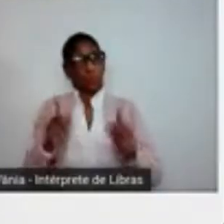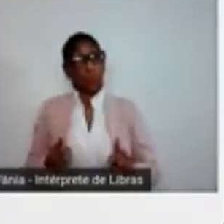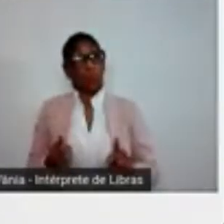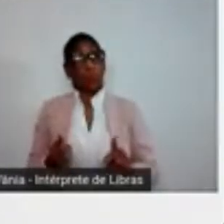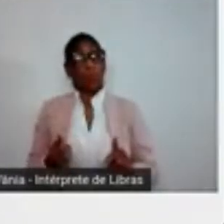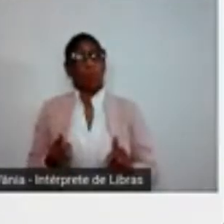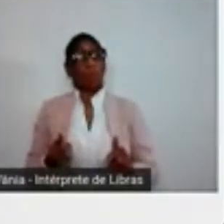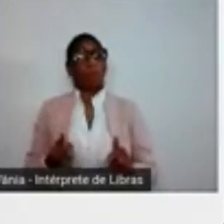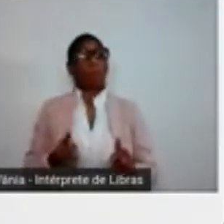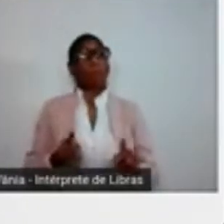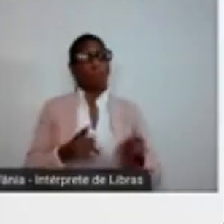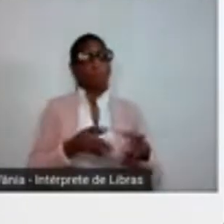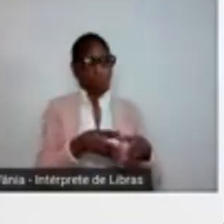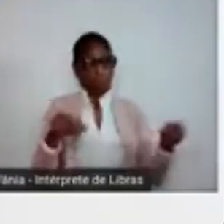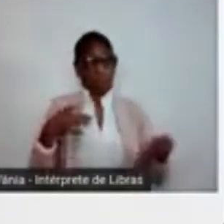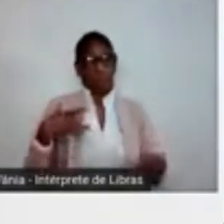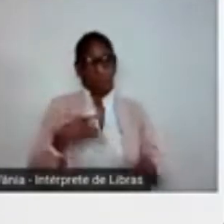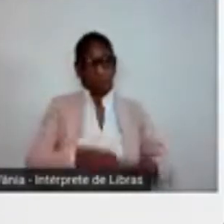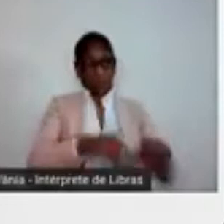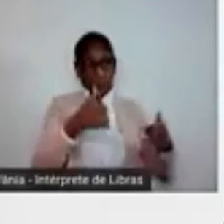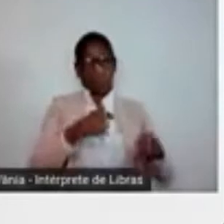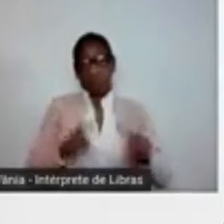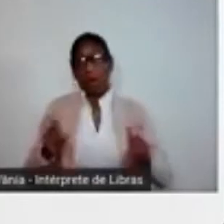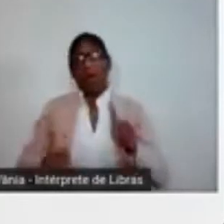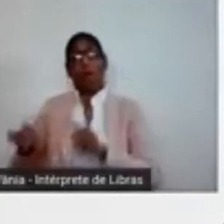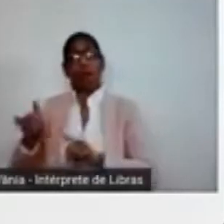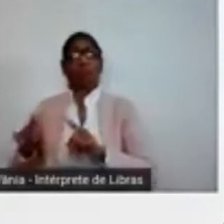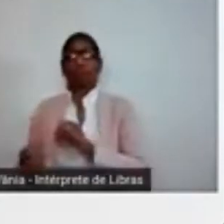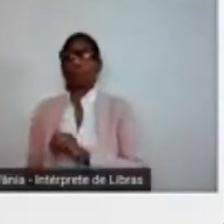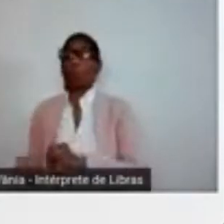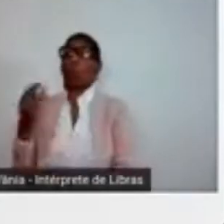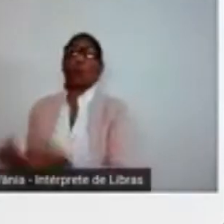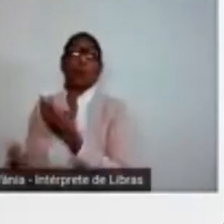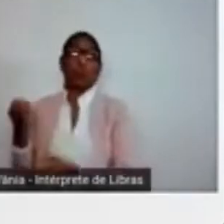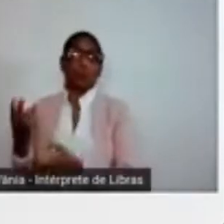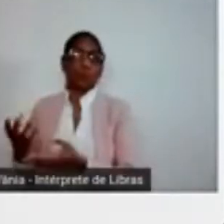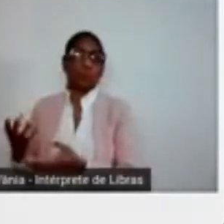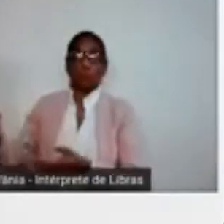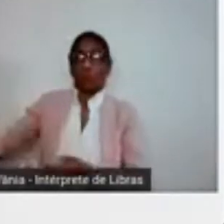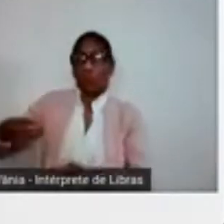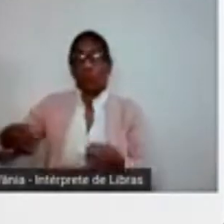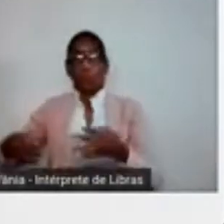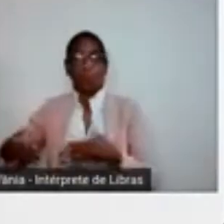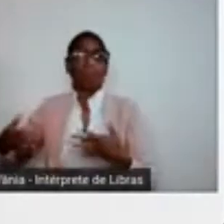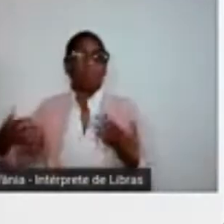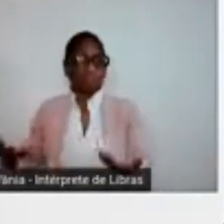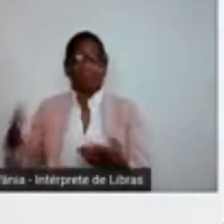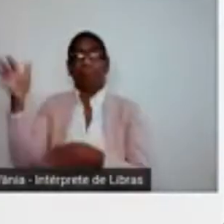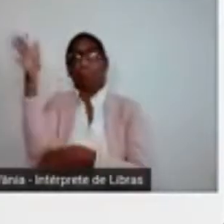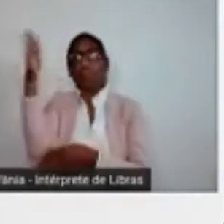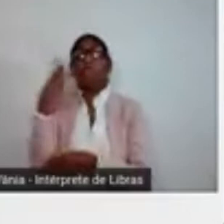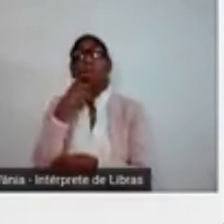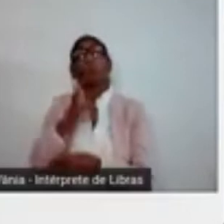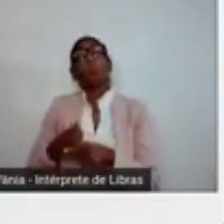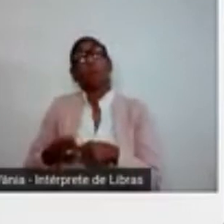recuperados, mas principalmente o grande fator missioneira ter ficado na bandeira vermelha foi essa redução